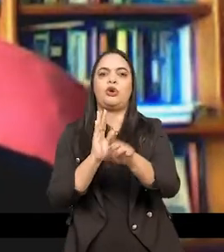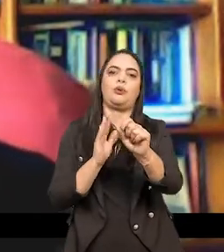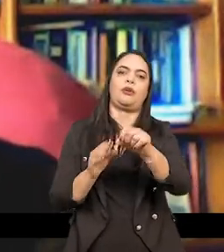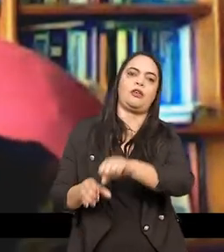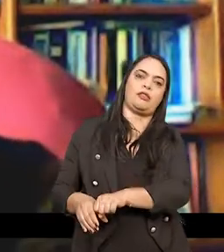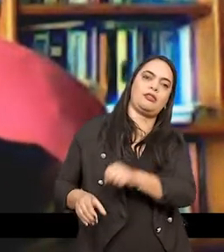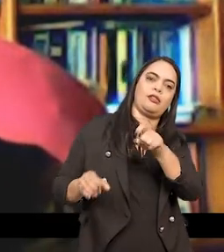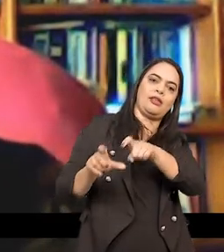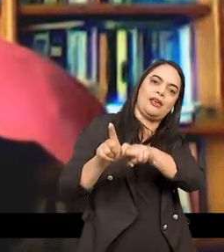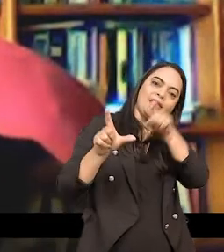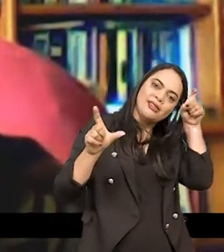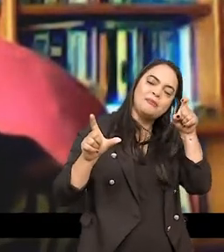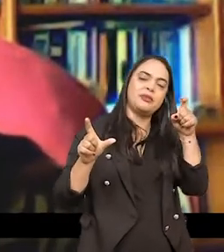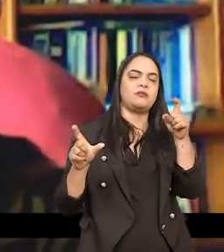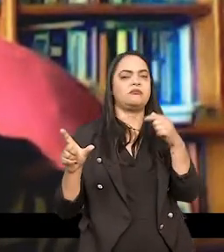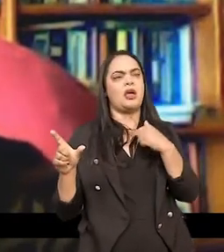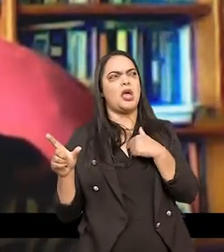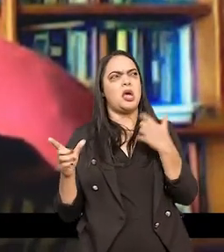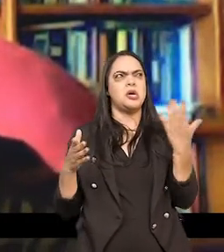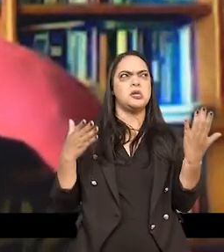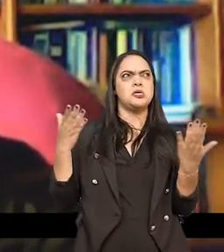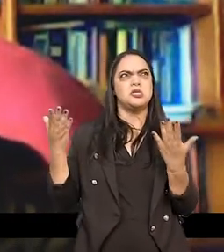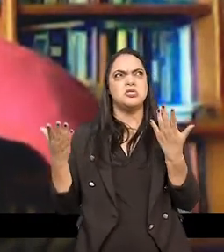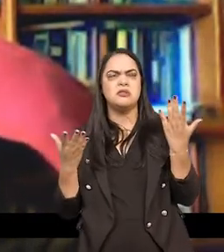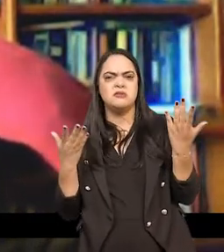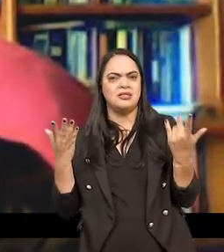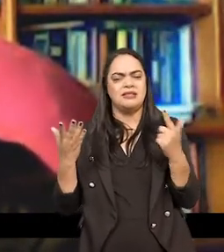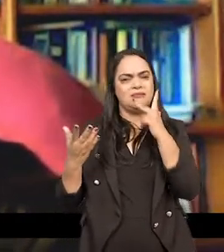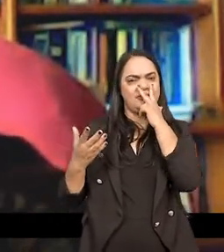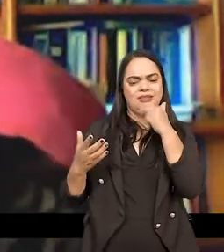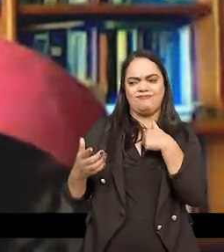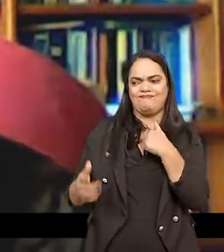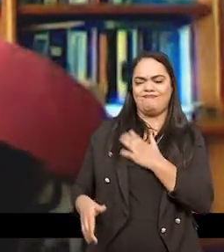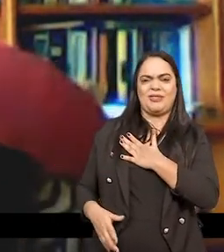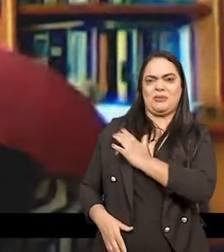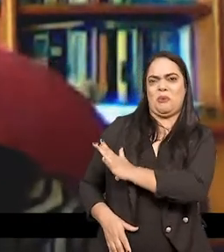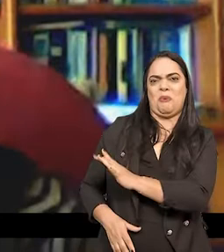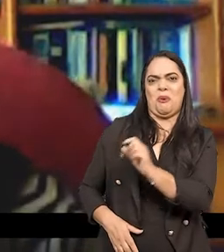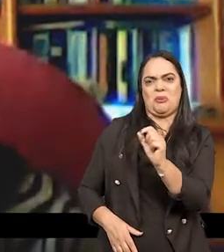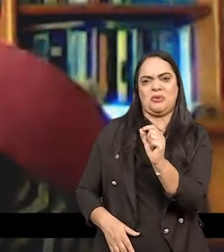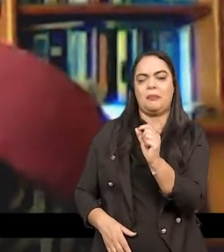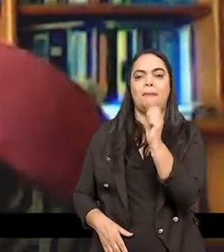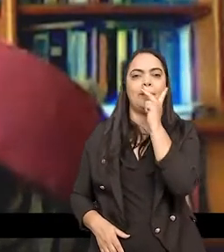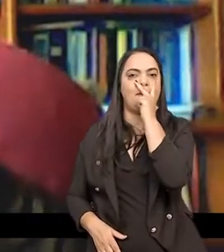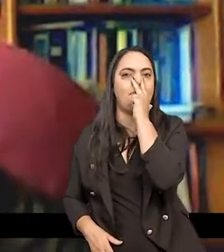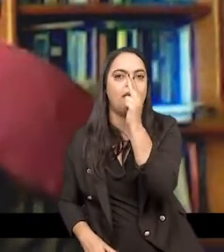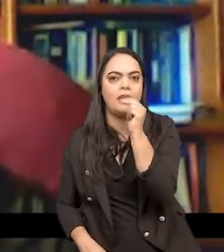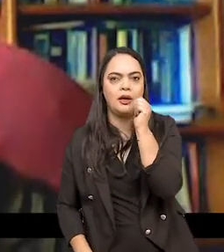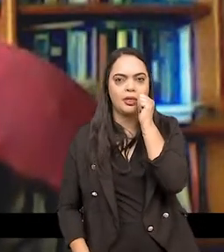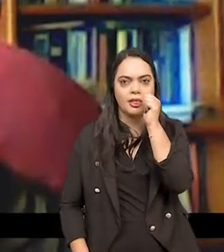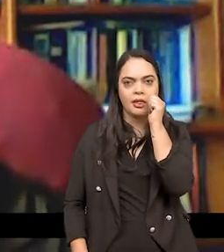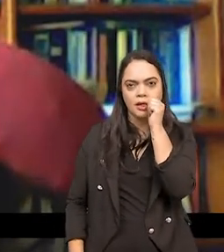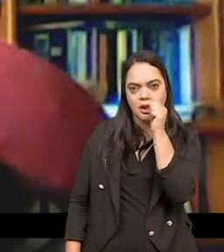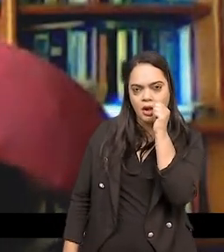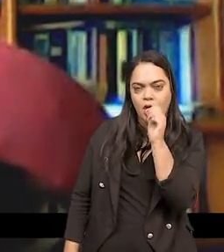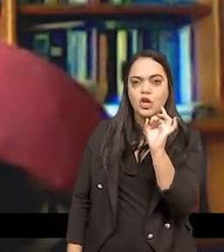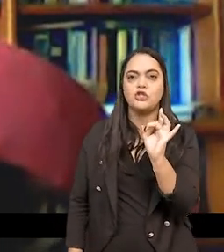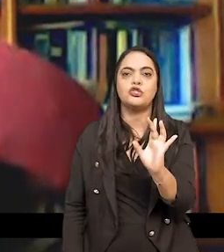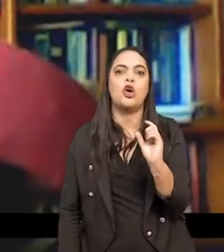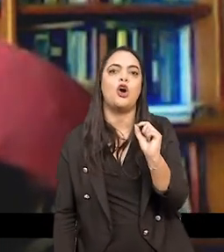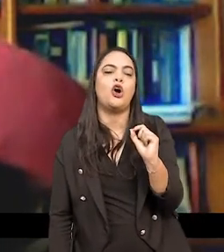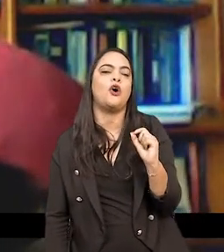Eu tenho assim um pouco de, não vou dizer de ojeriza, mas é que as mulheres servem para serem musas, para